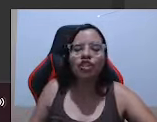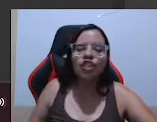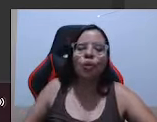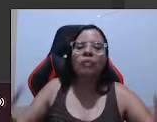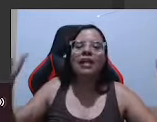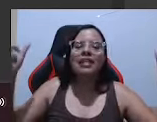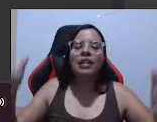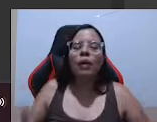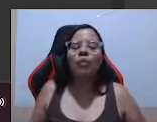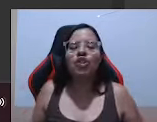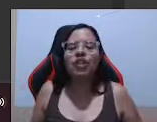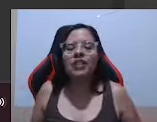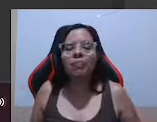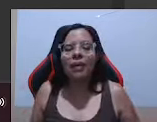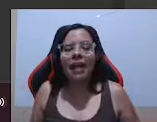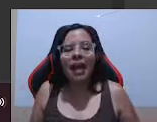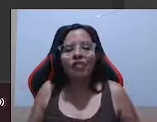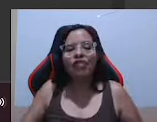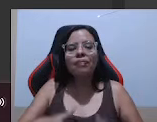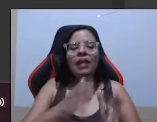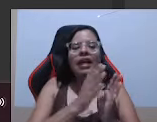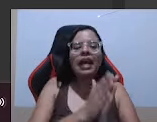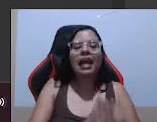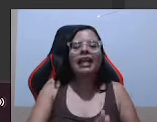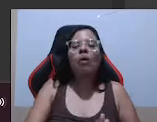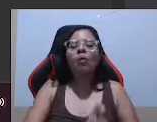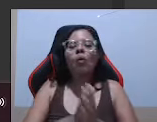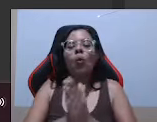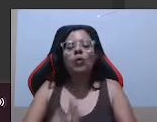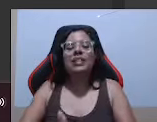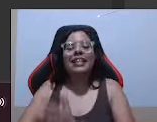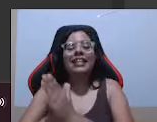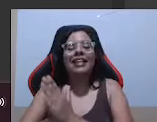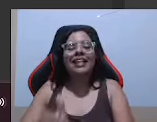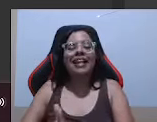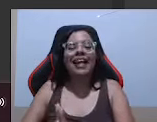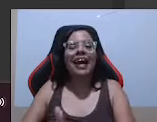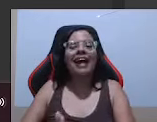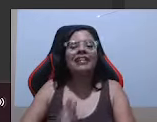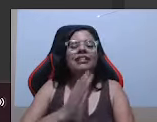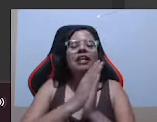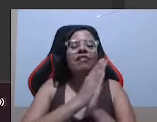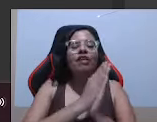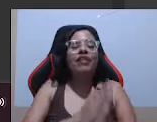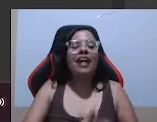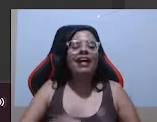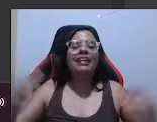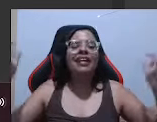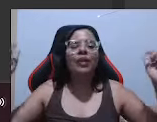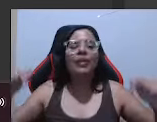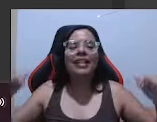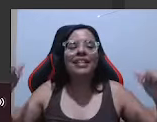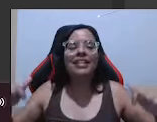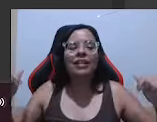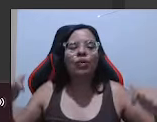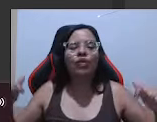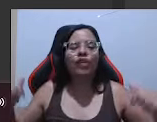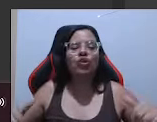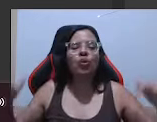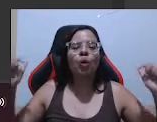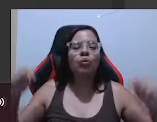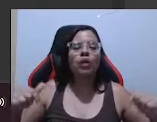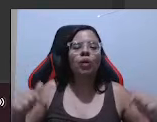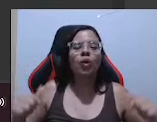educação infantil. São apostilas em PDF, cada um custa R$ 30. Vai ficar tanto na descrição